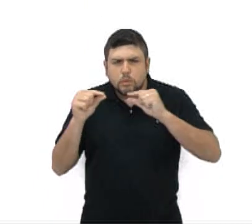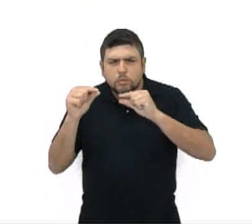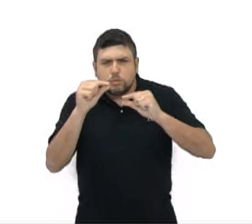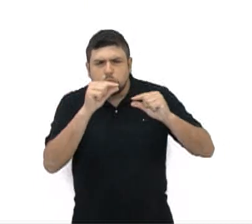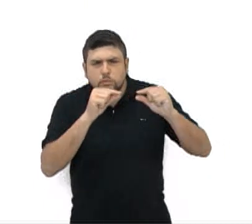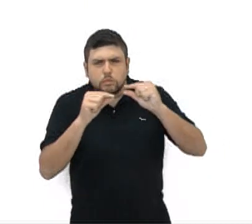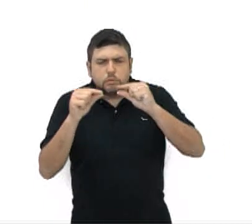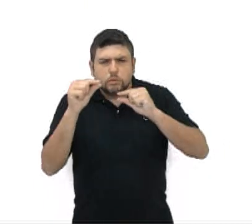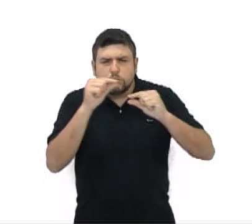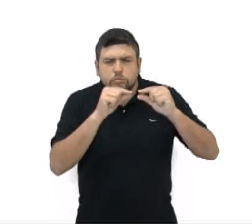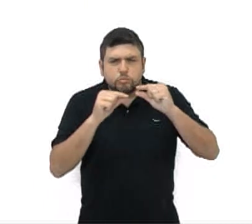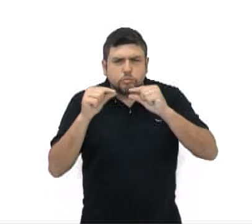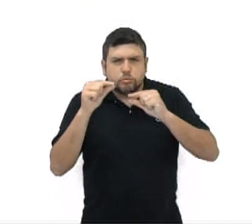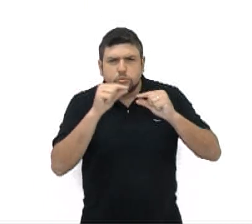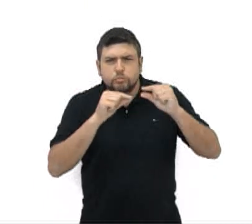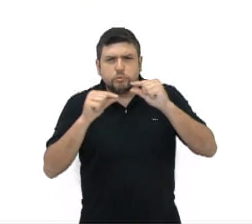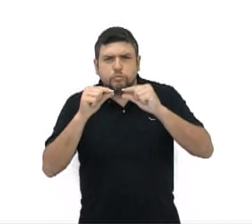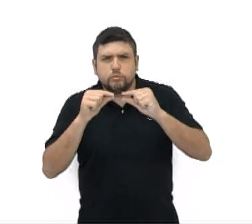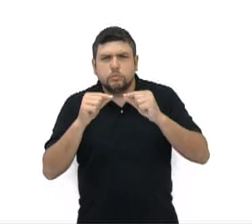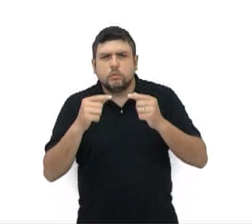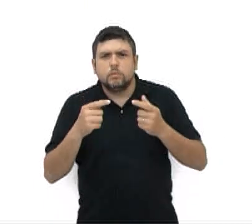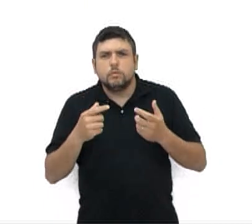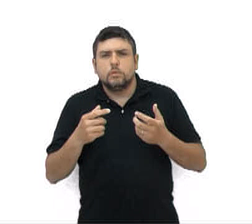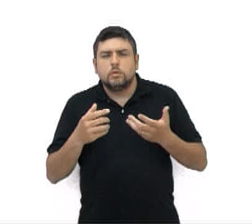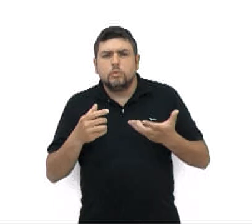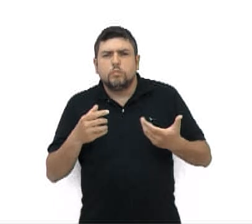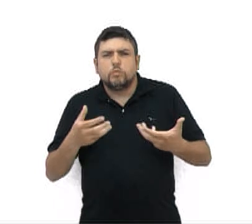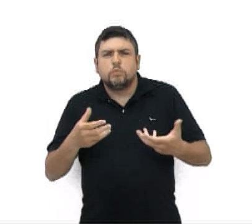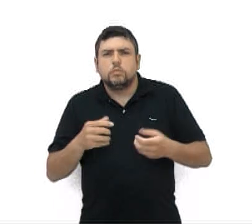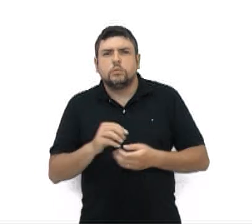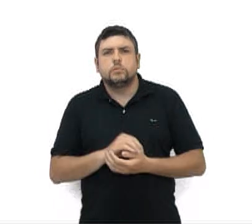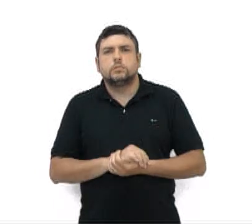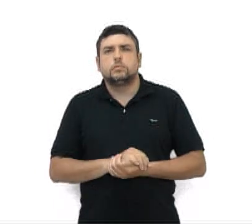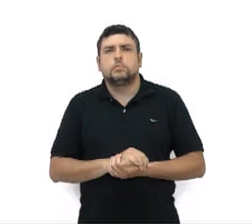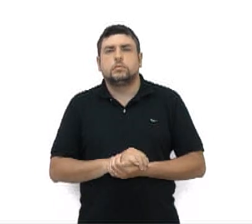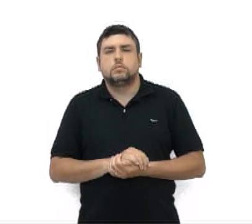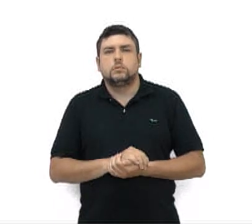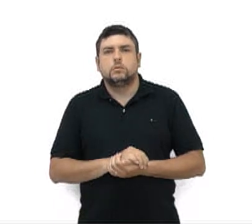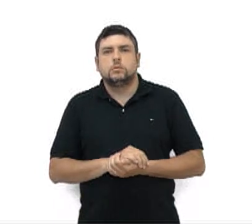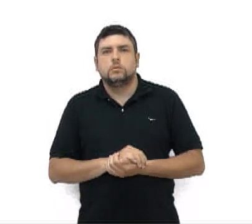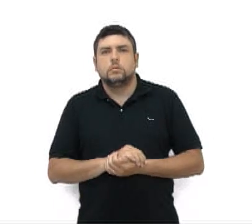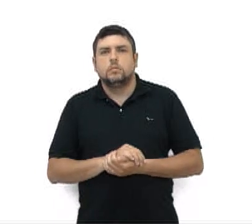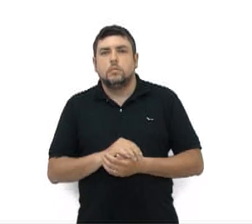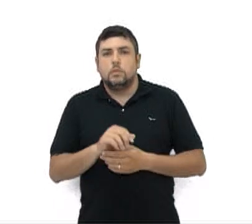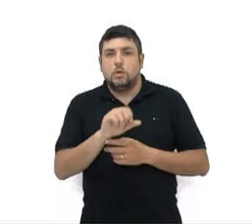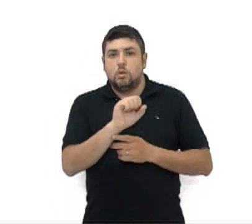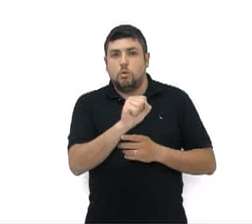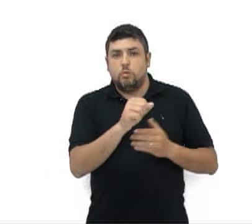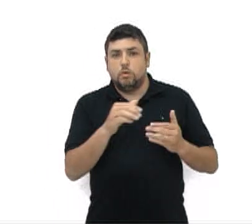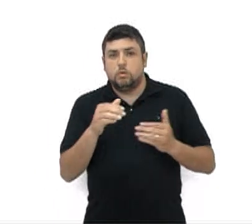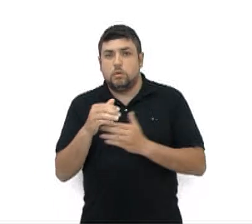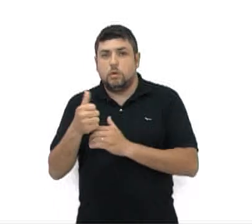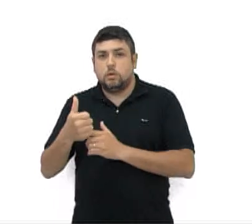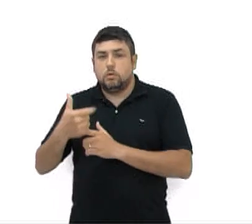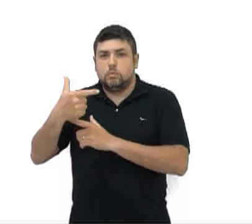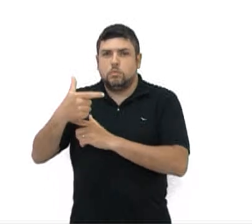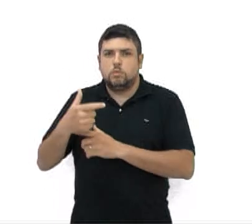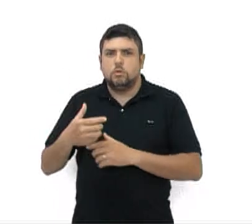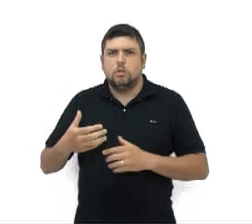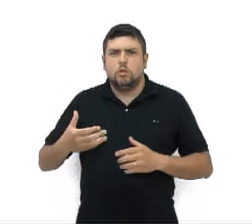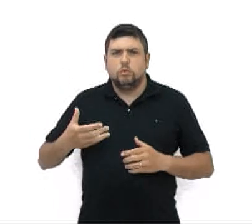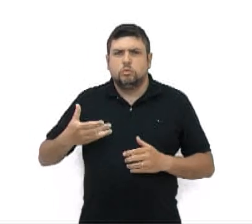velocidade versus tempo, abaixo assinale o que for correto. Em os instantes 8 a 12 segundos, o movimento é acelerado